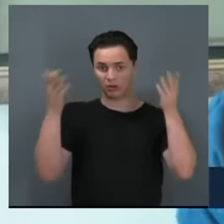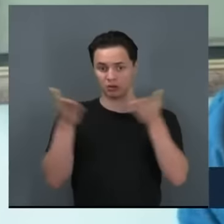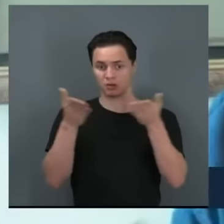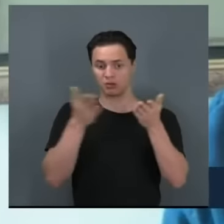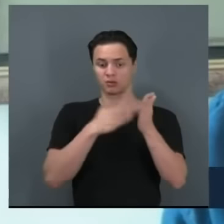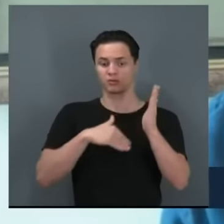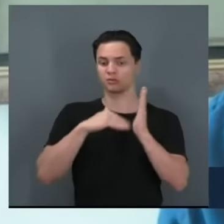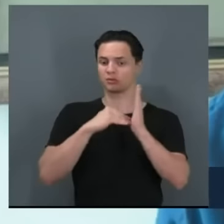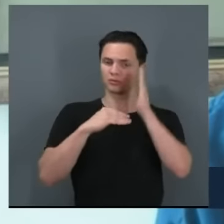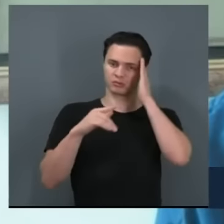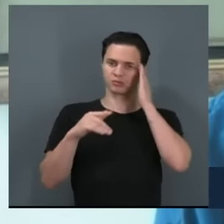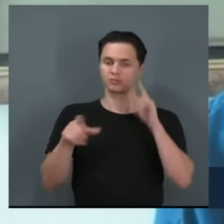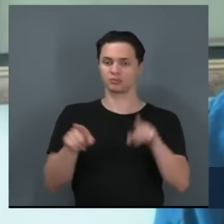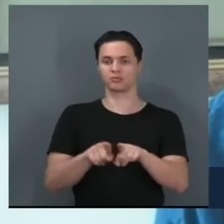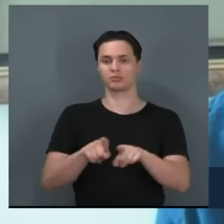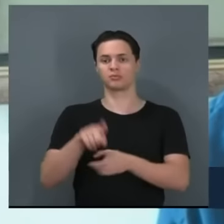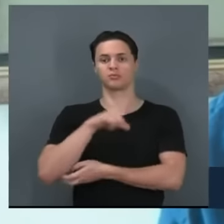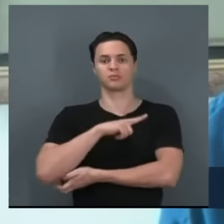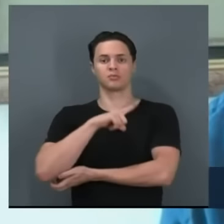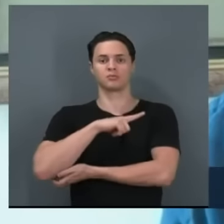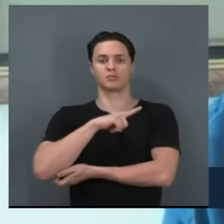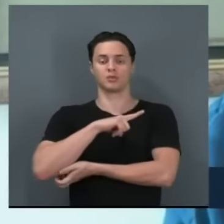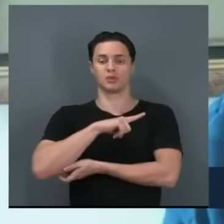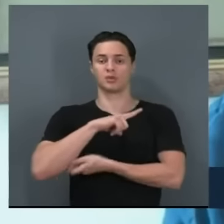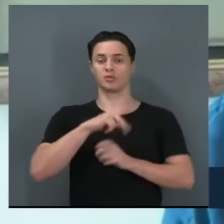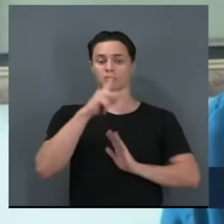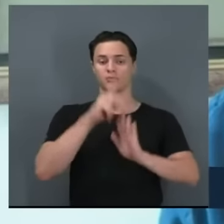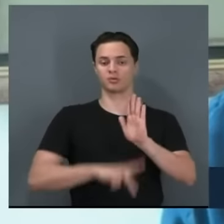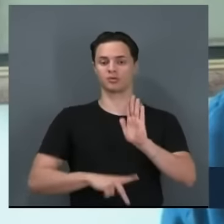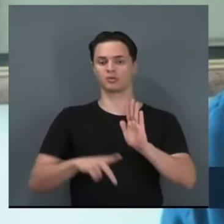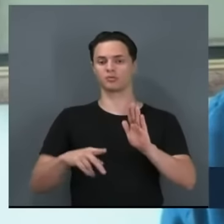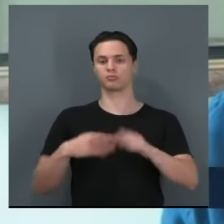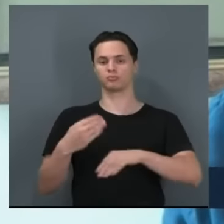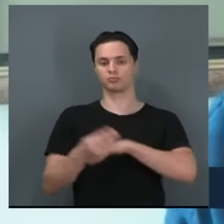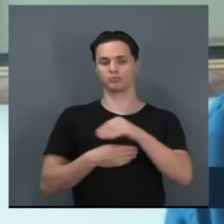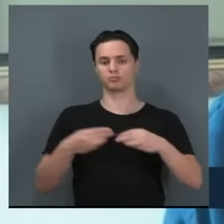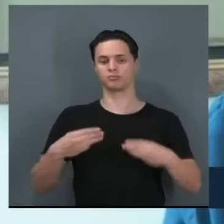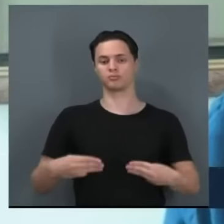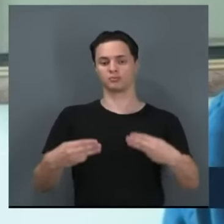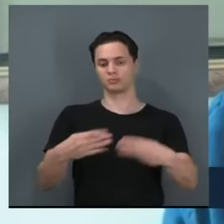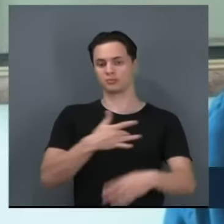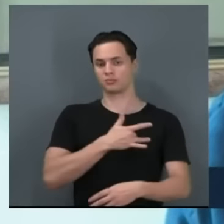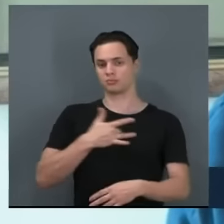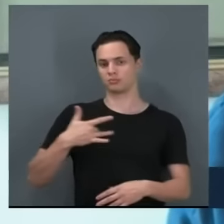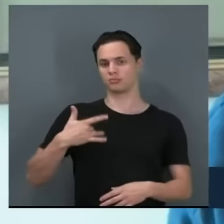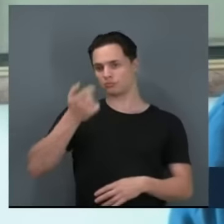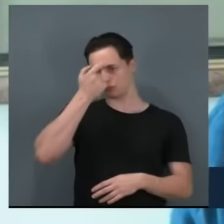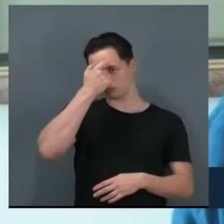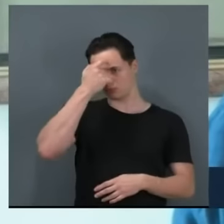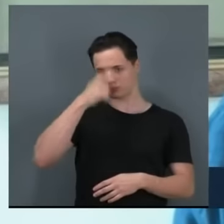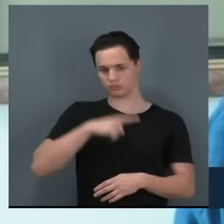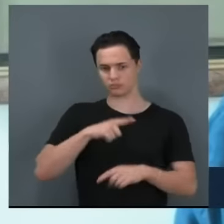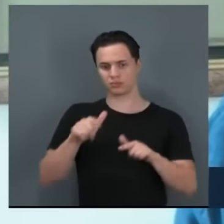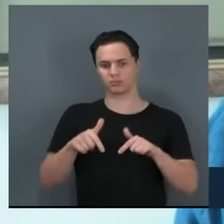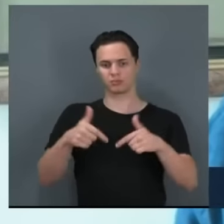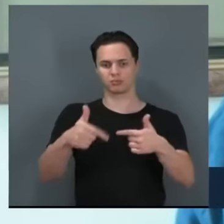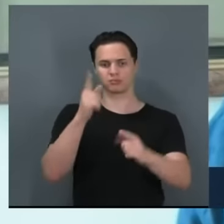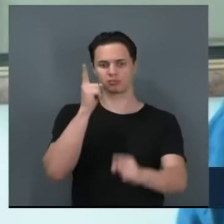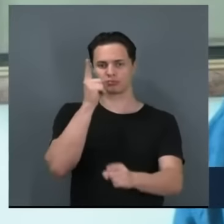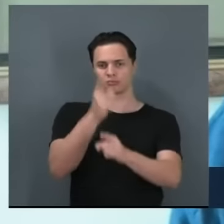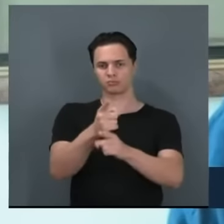remotamente, também o programa interministerial Saúde e Consciência, com ações para identificar